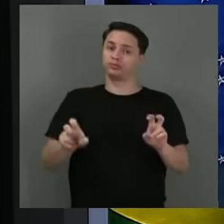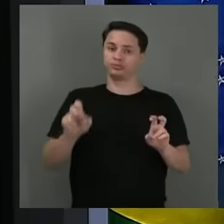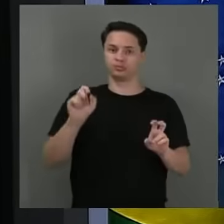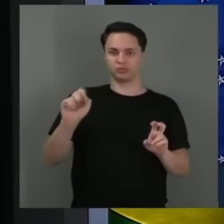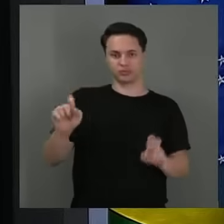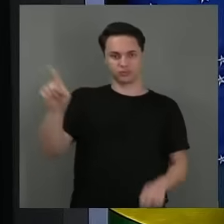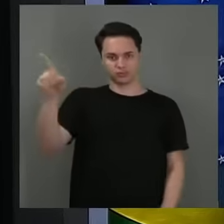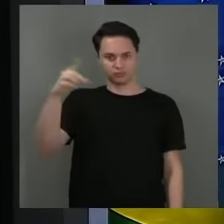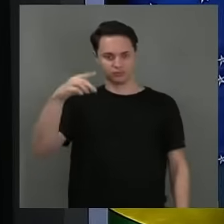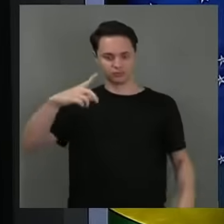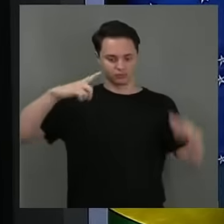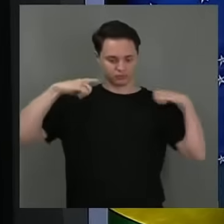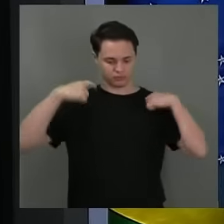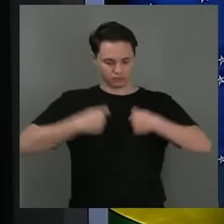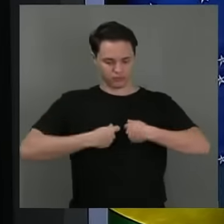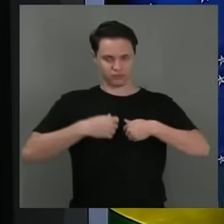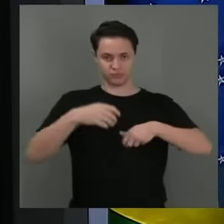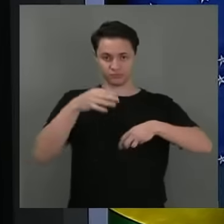o ministro,